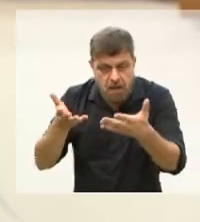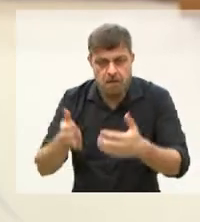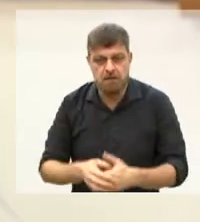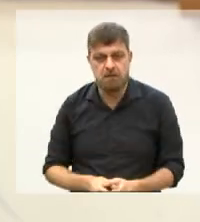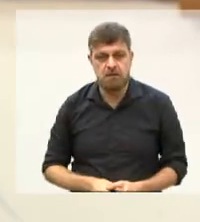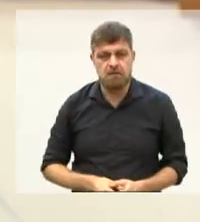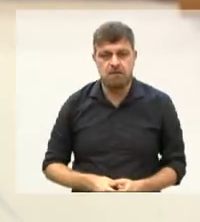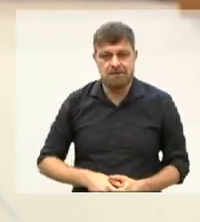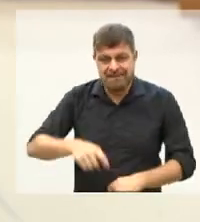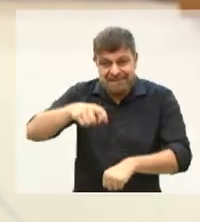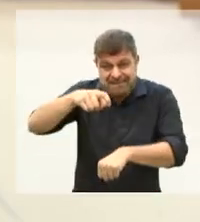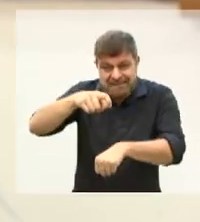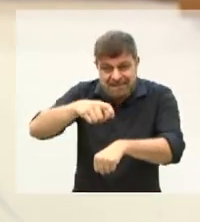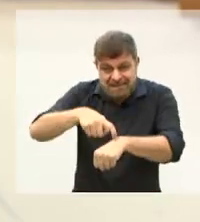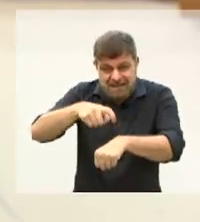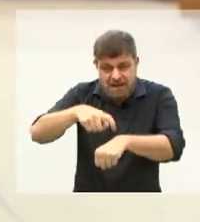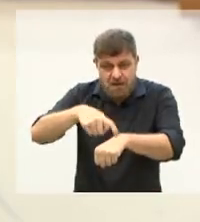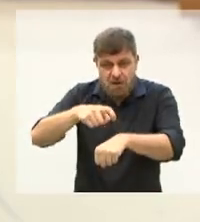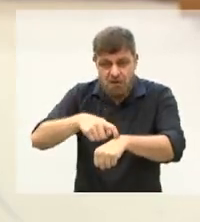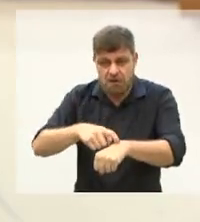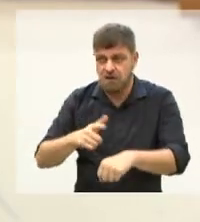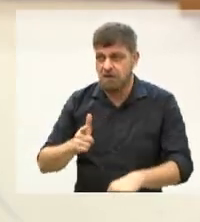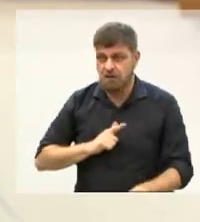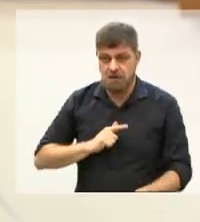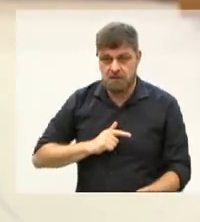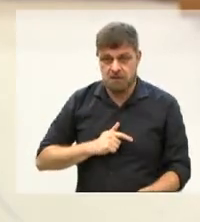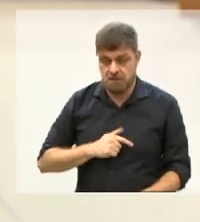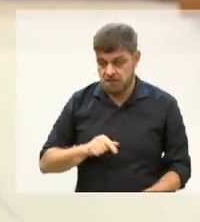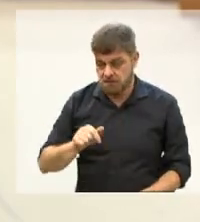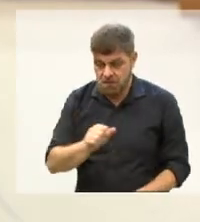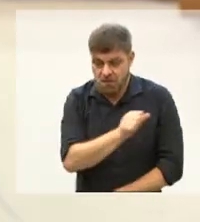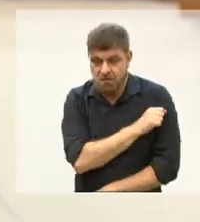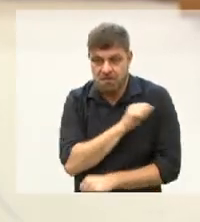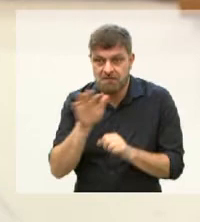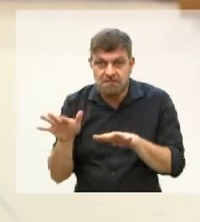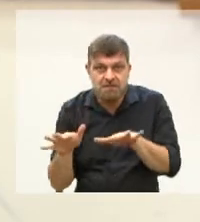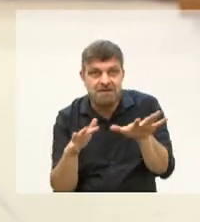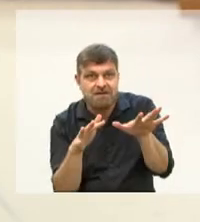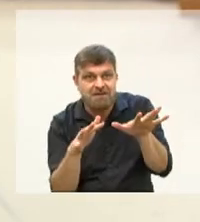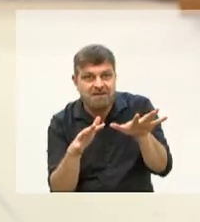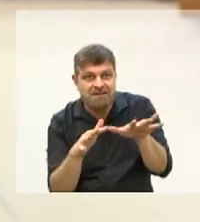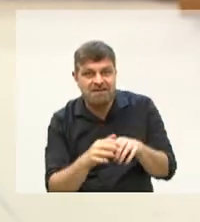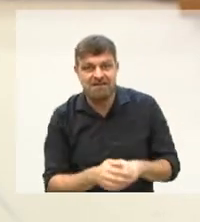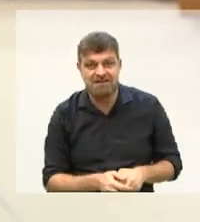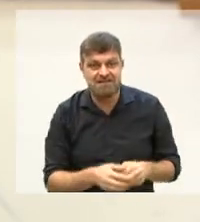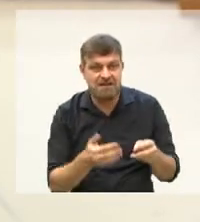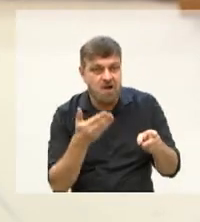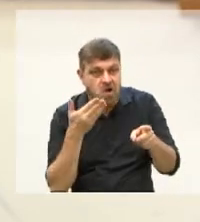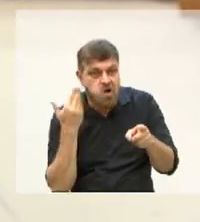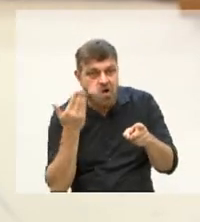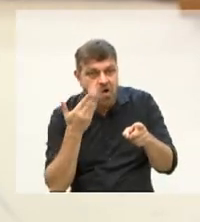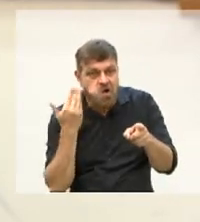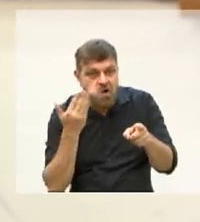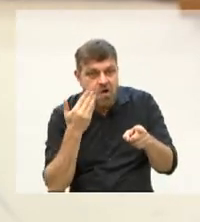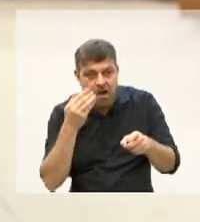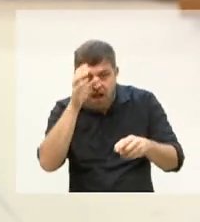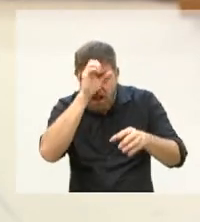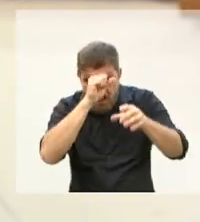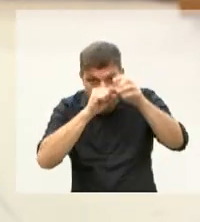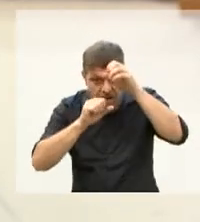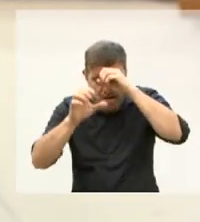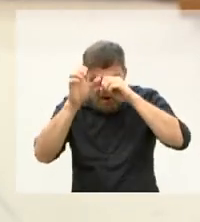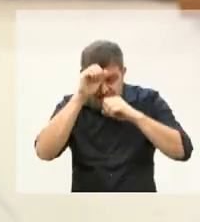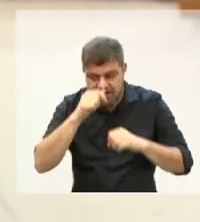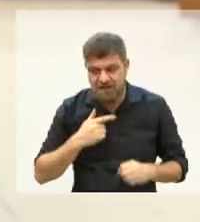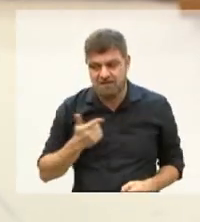No momento que os olhos deles brilham naquilo que você está propondo, o caminho já está